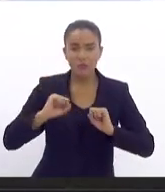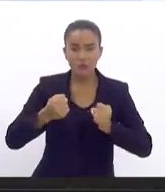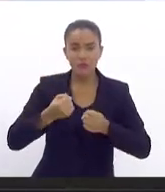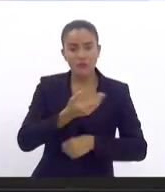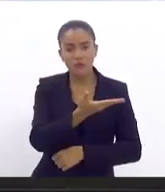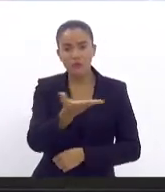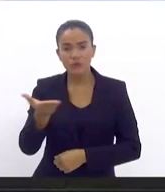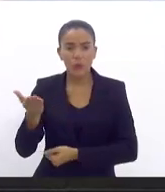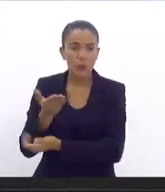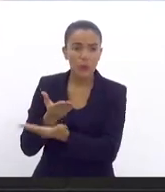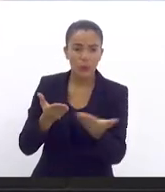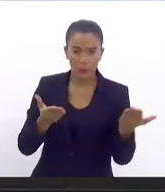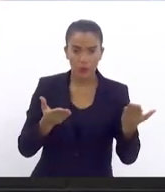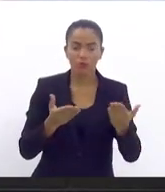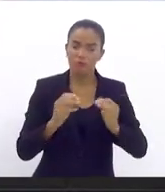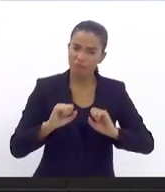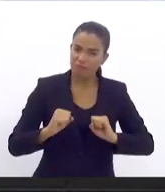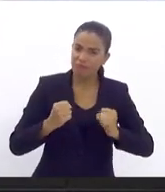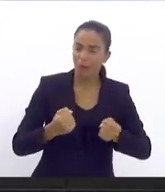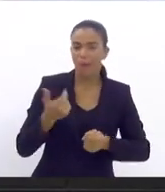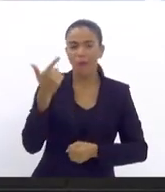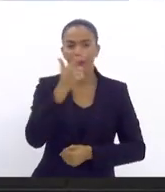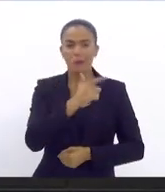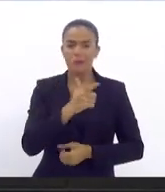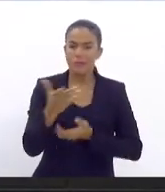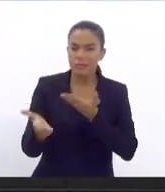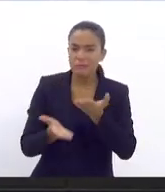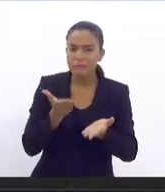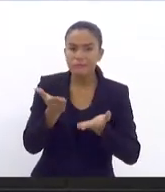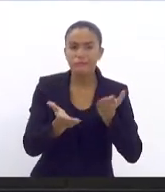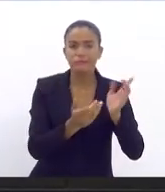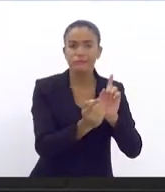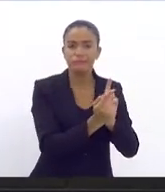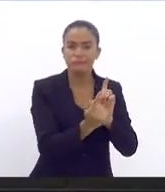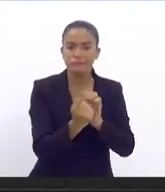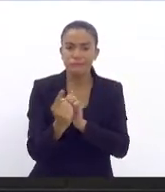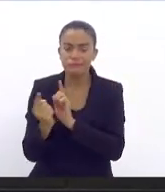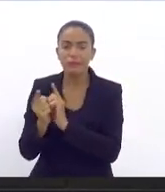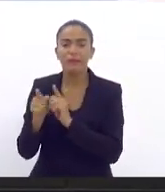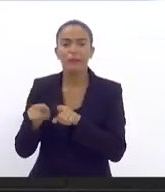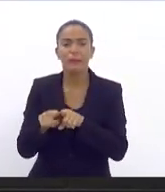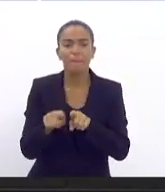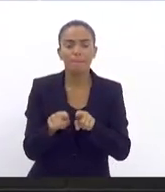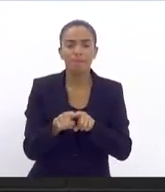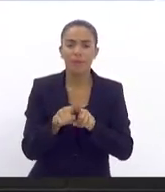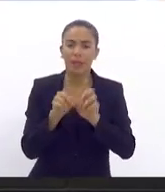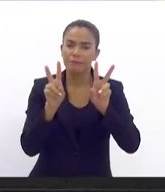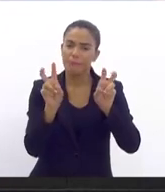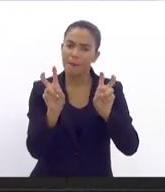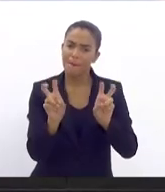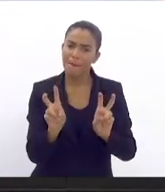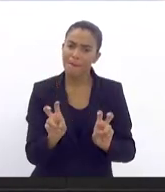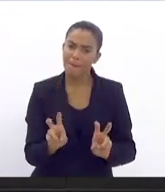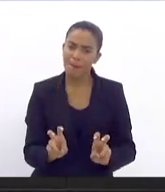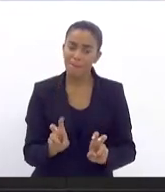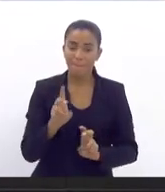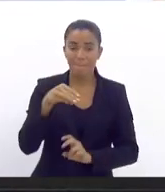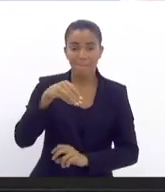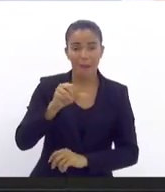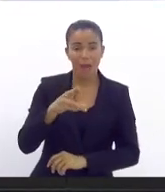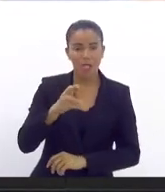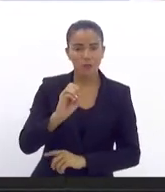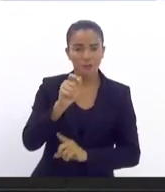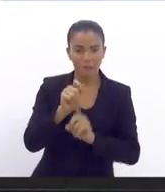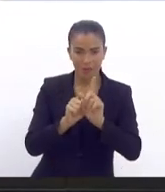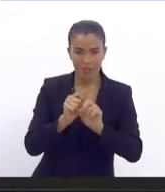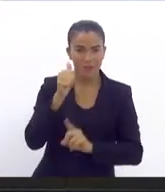os colegas aí para que a gente possa atender as questões temáticas aí. Foi em março o mês da mulher,